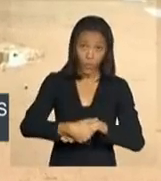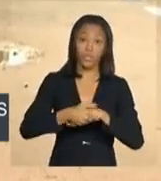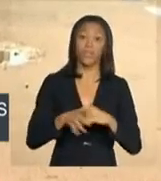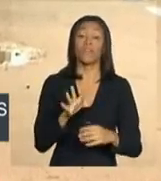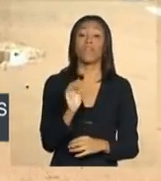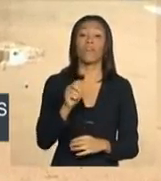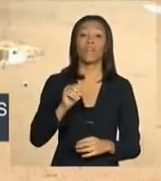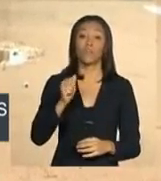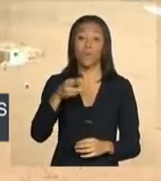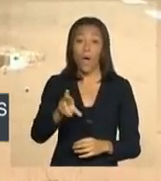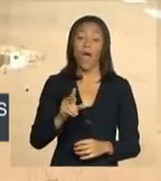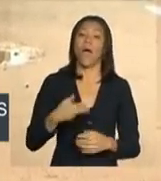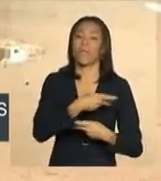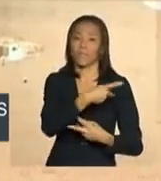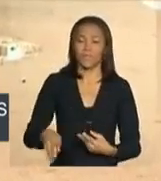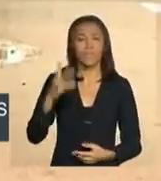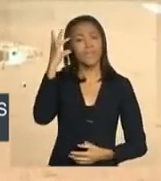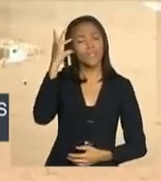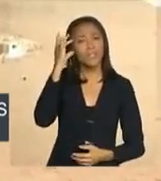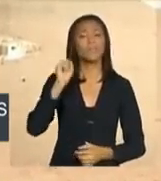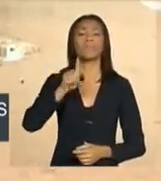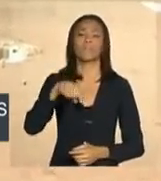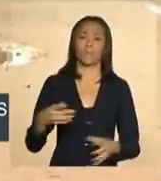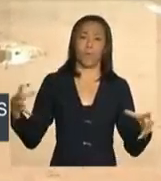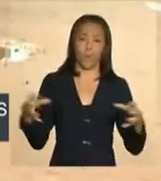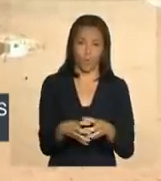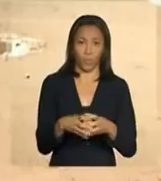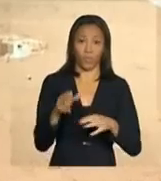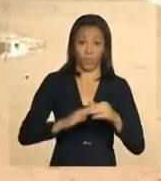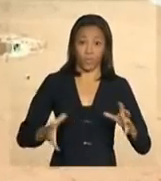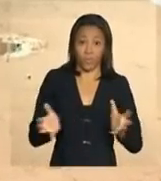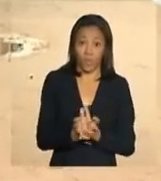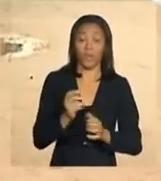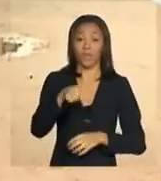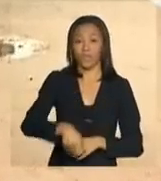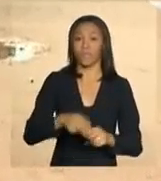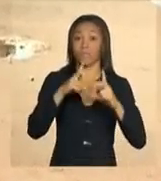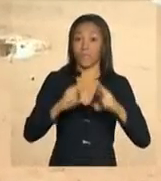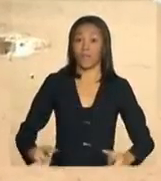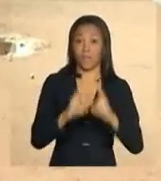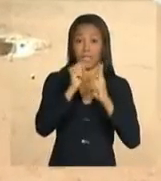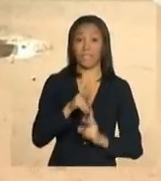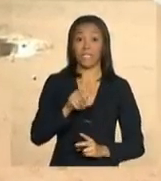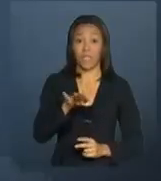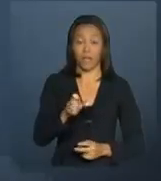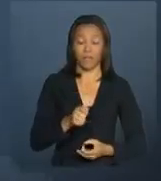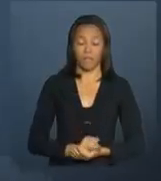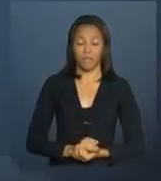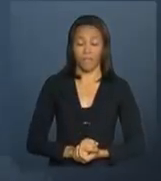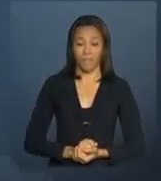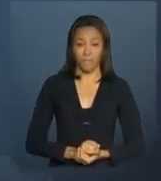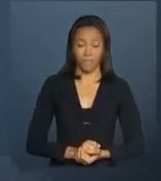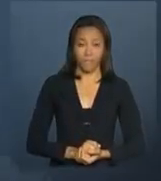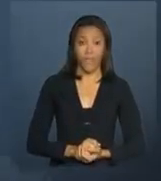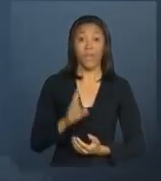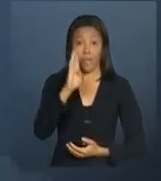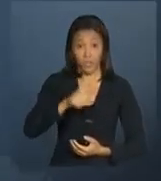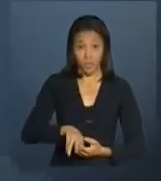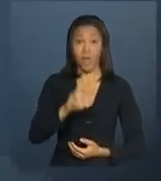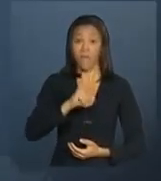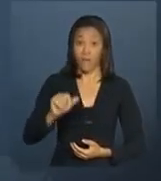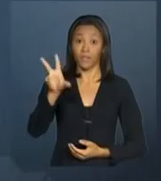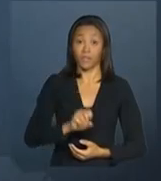Holland a presidenta Dilma Roussef e a comitiva Brasileira de Paris na França Daniela Almeida e a NBR